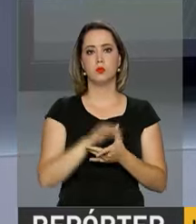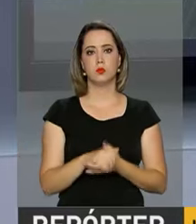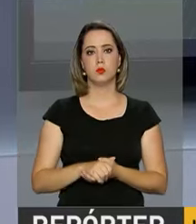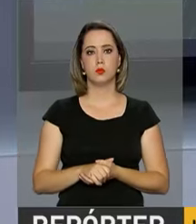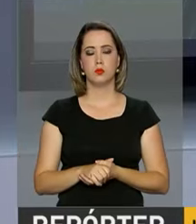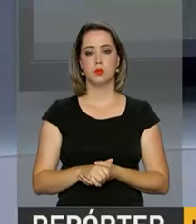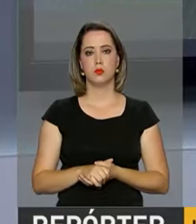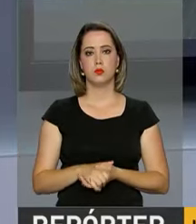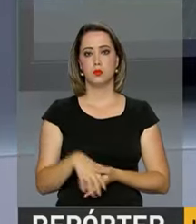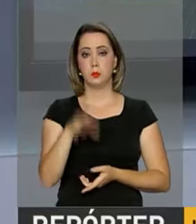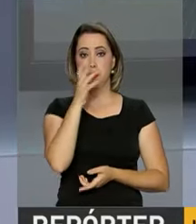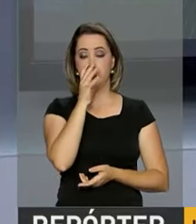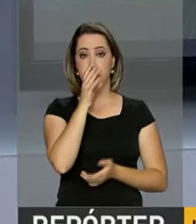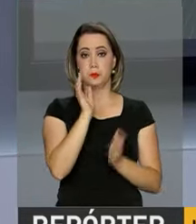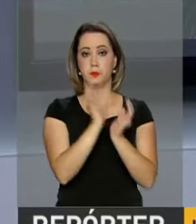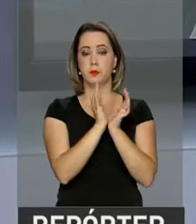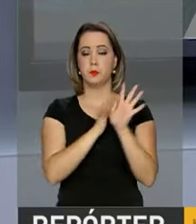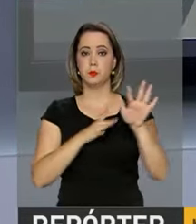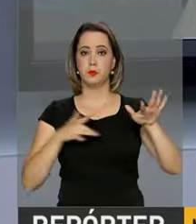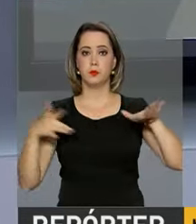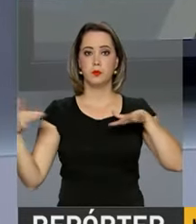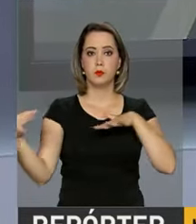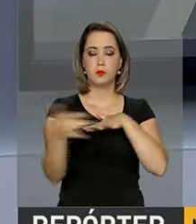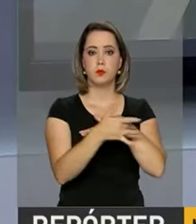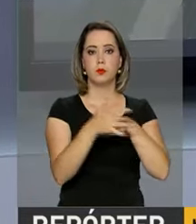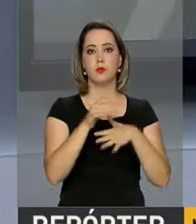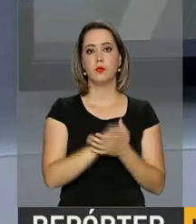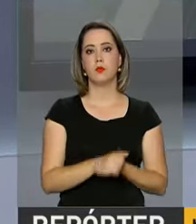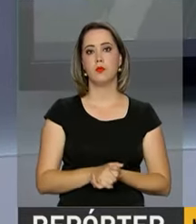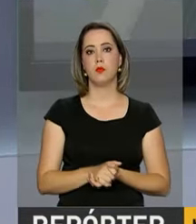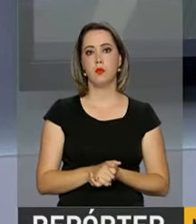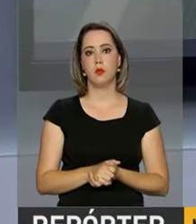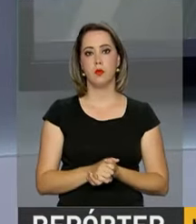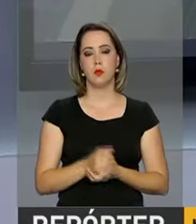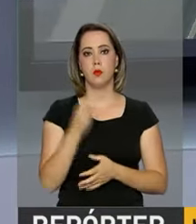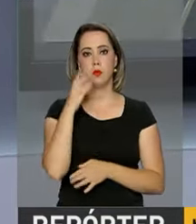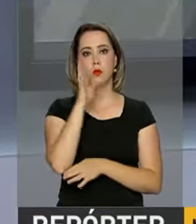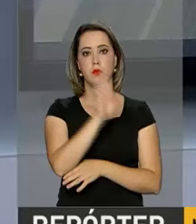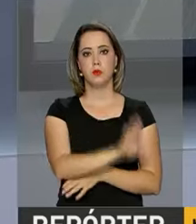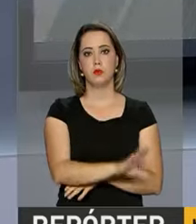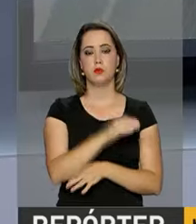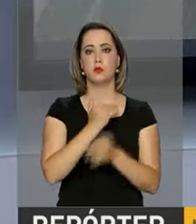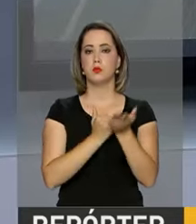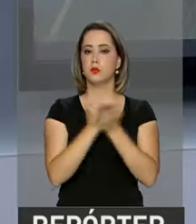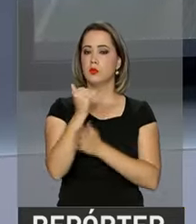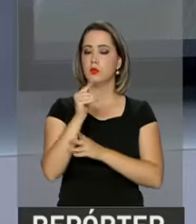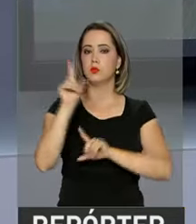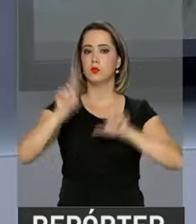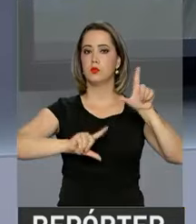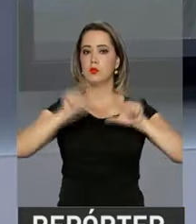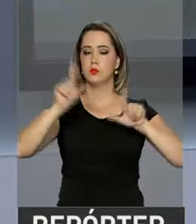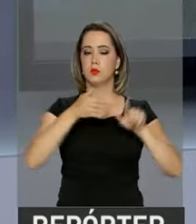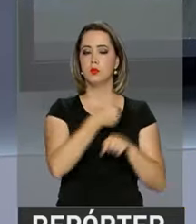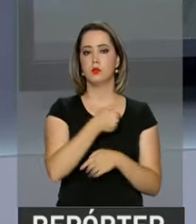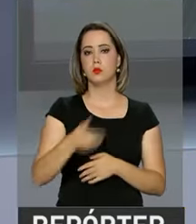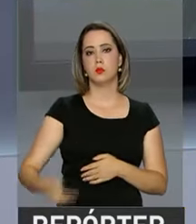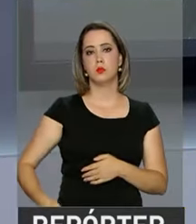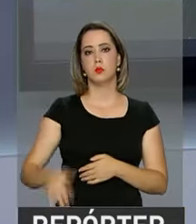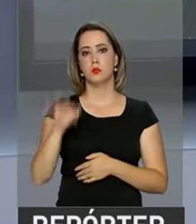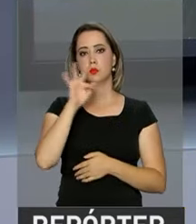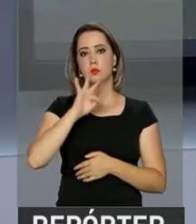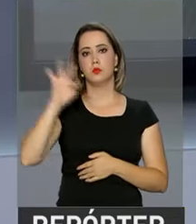NBR acompanhe também as novidades Pelas nossas redes sociais uma ótima tarde para você e continue com a gente aqui na